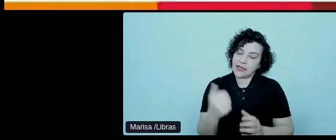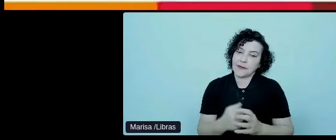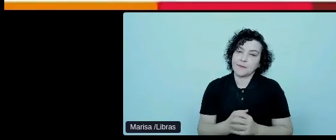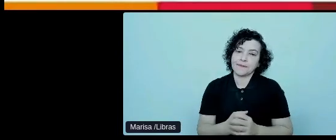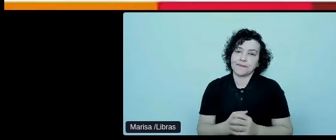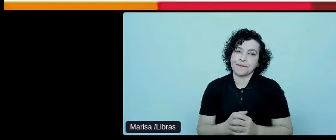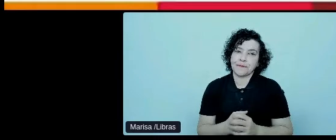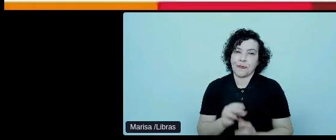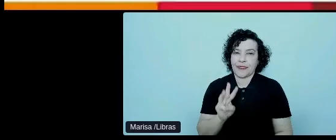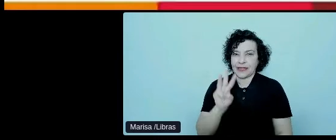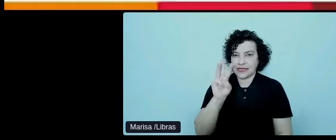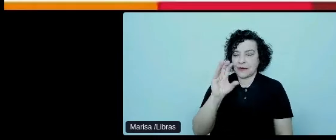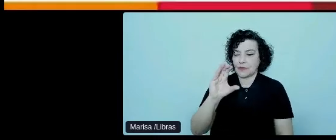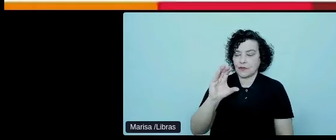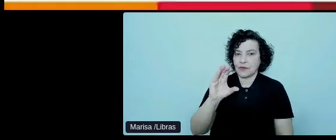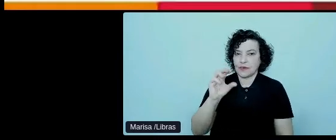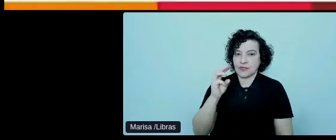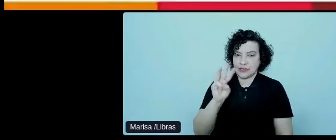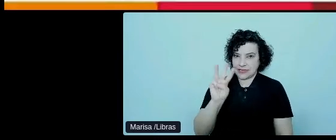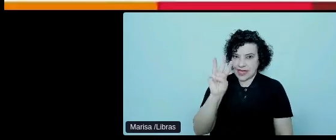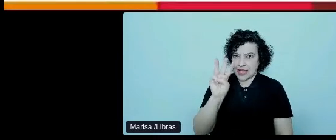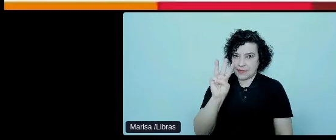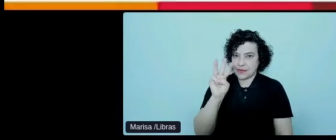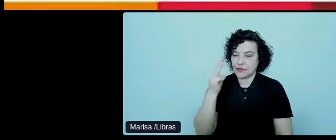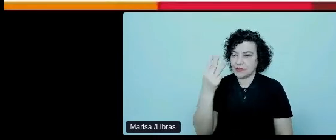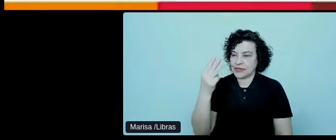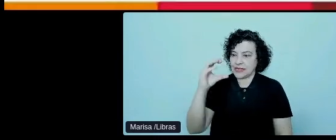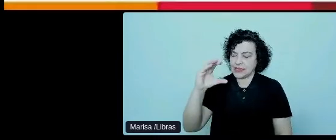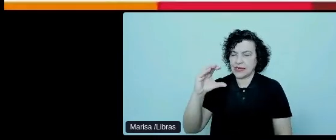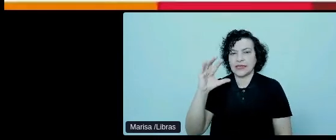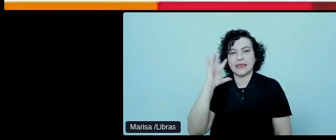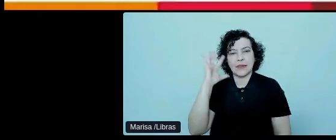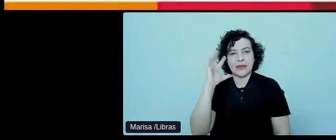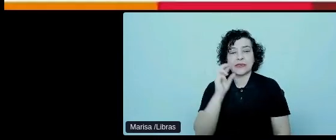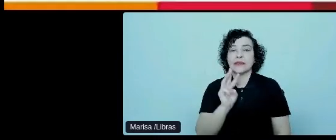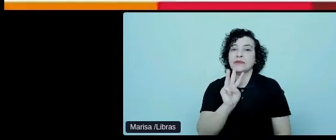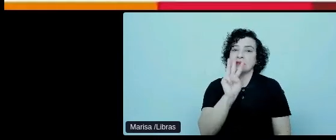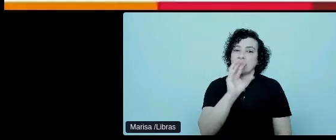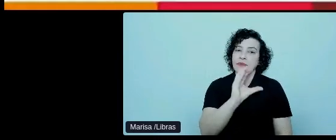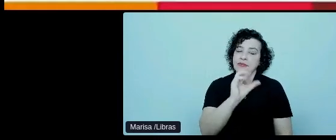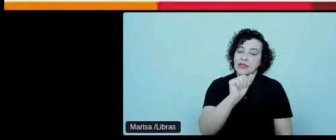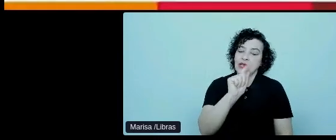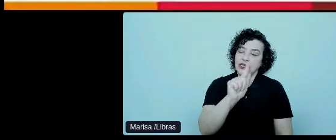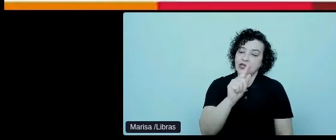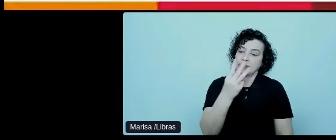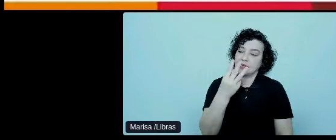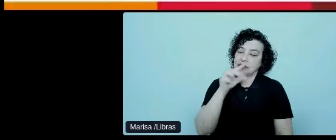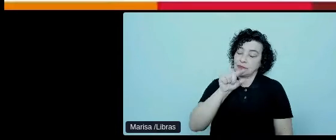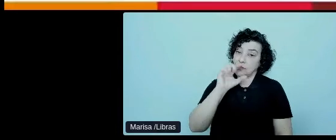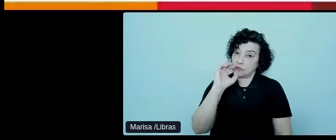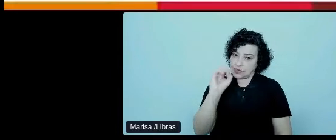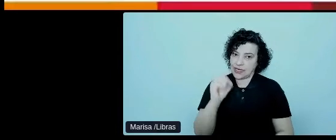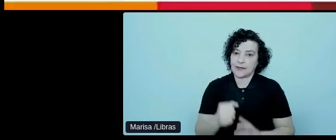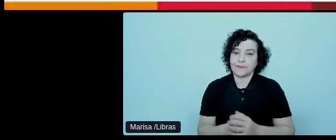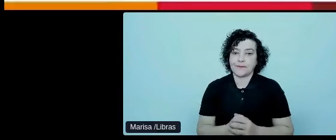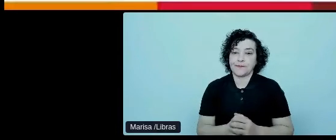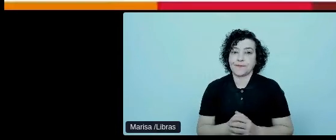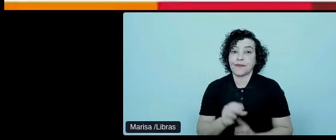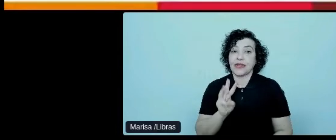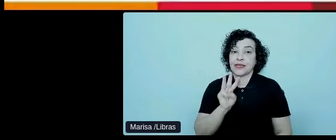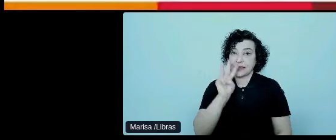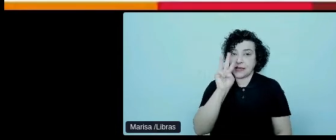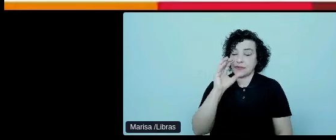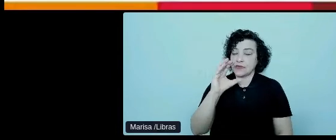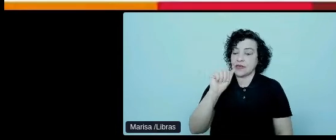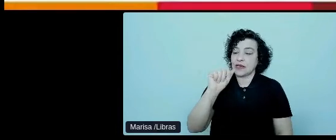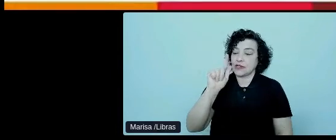da W3C está pensando para a WCAG 3.0? Só fazer um parênteses. A WCAG